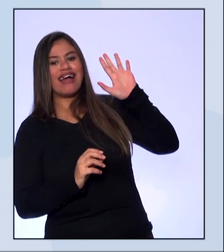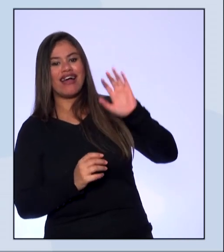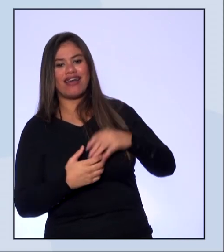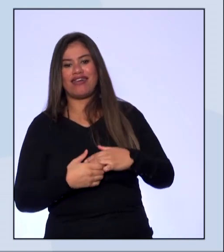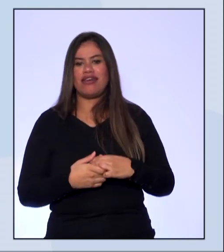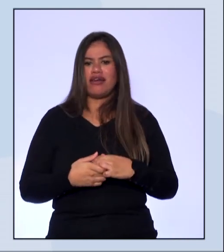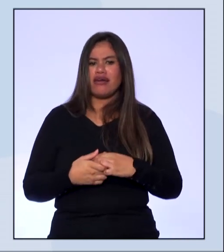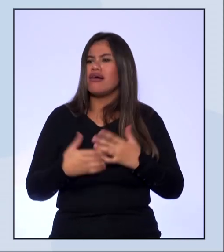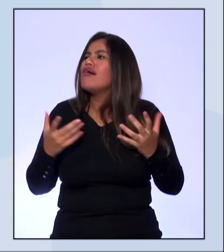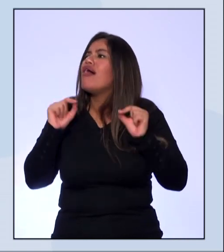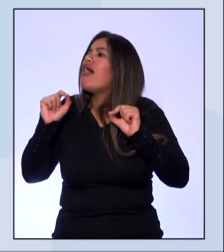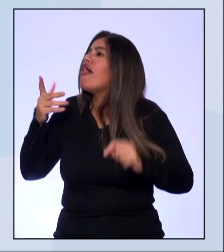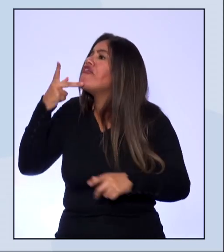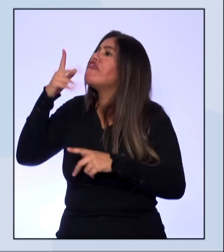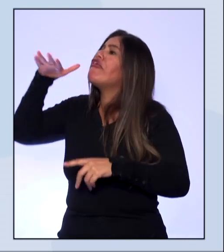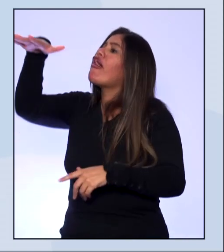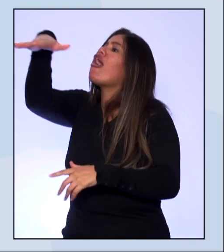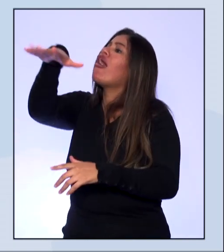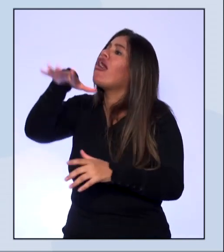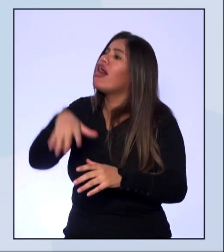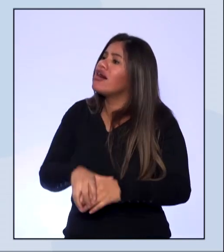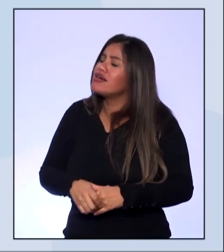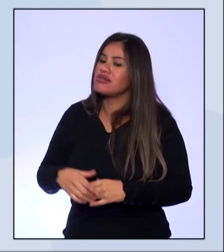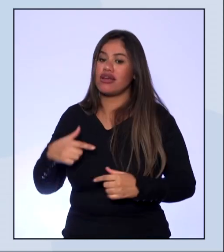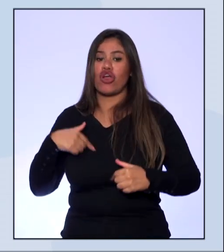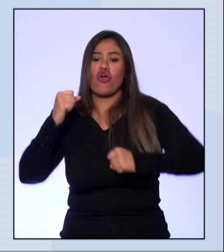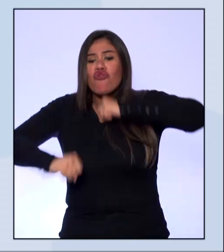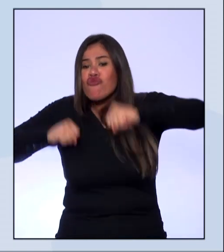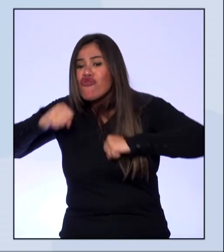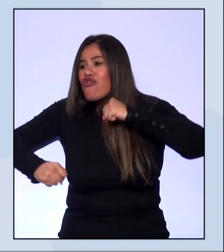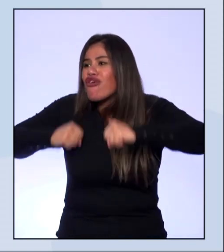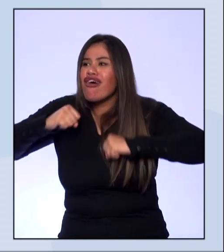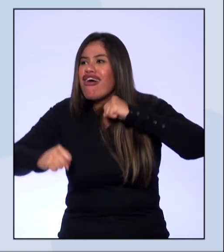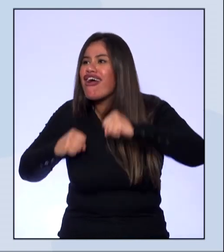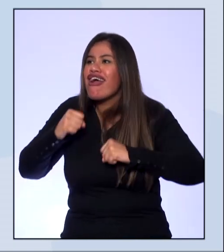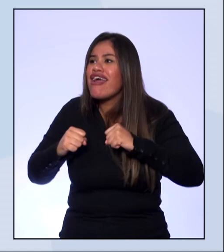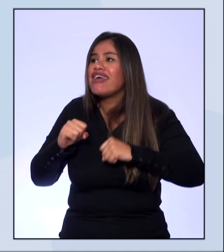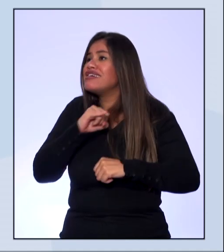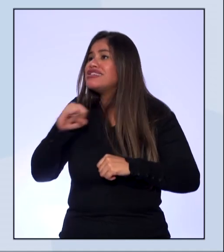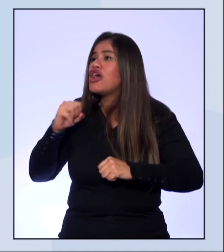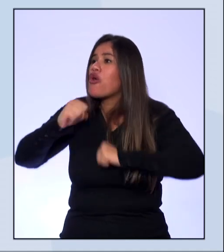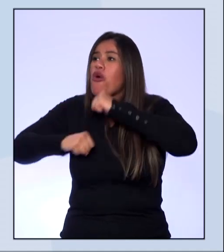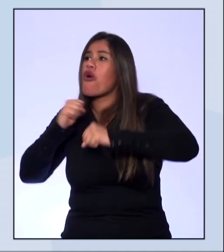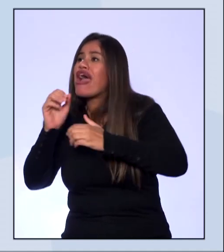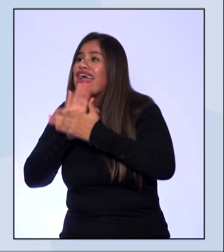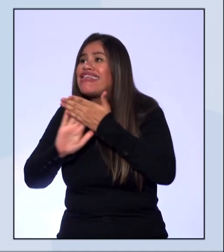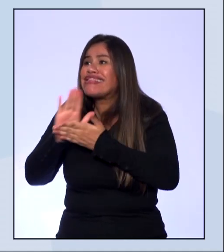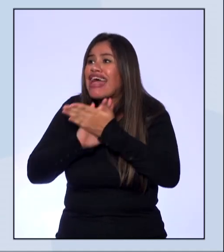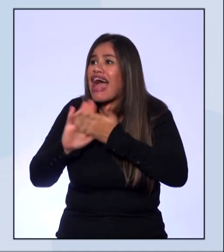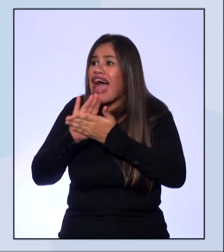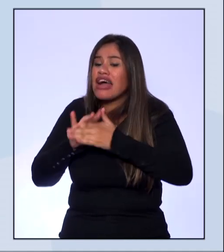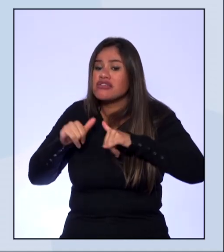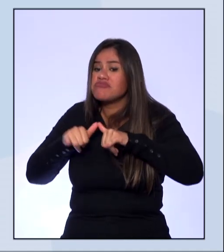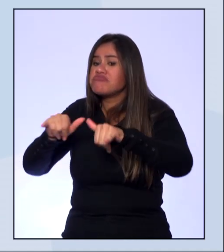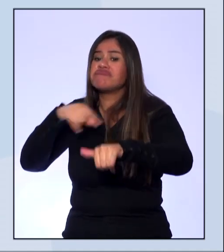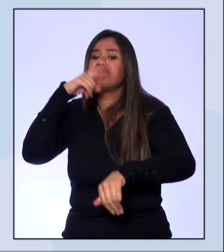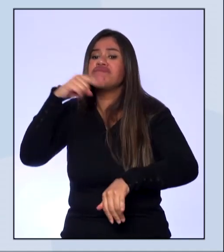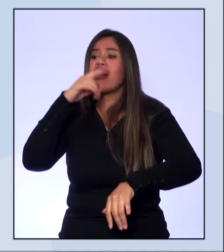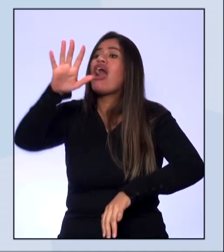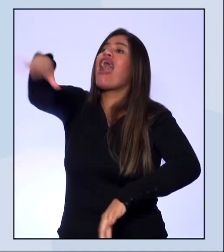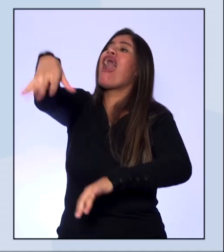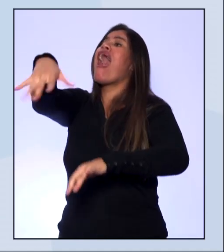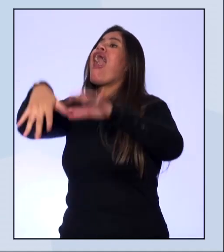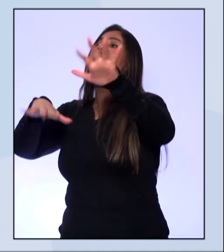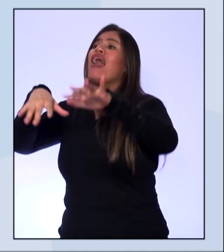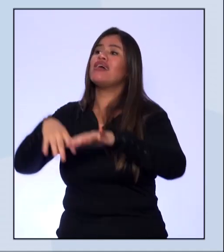vai? Eu tô falando com você. Eu vou correr. Se eu não correr, não vou chegar a tempo no mercado. Volta aqui,